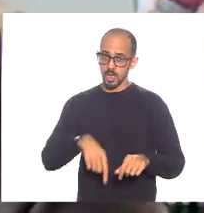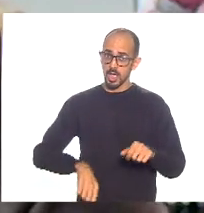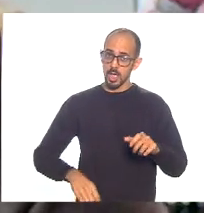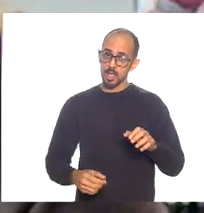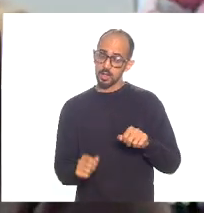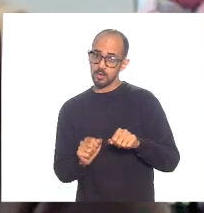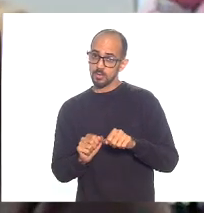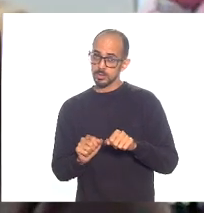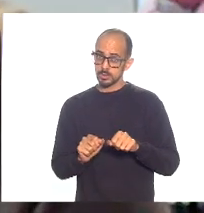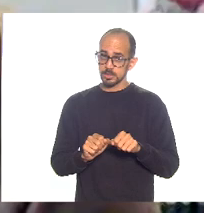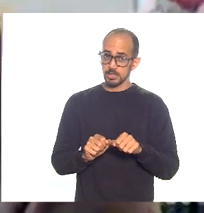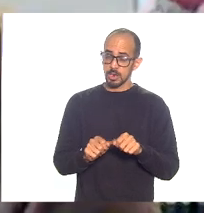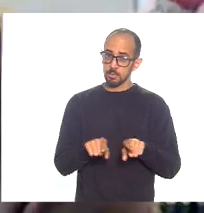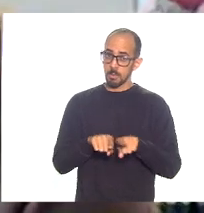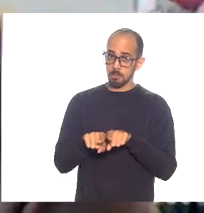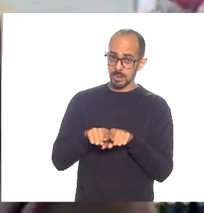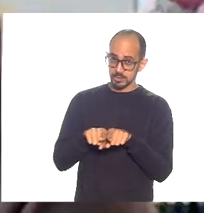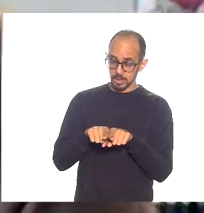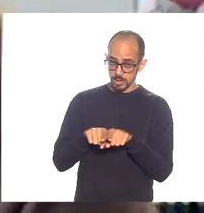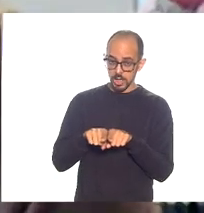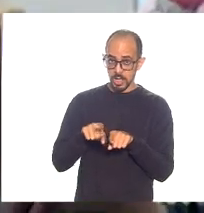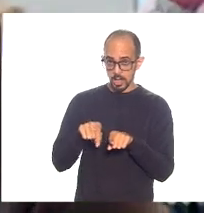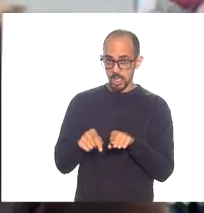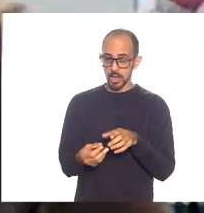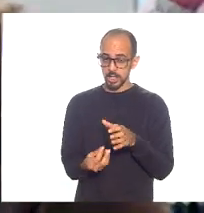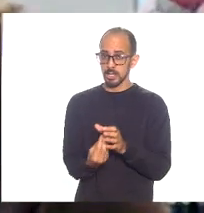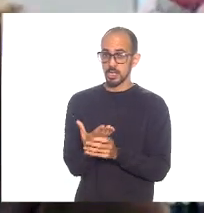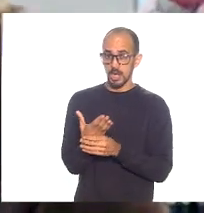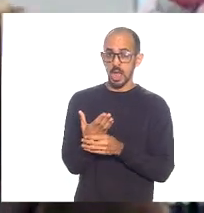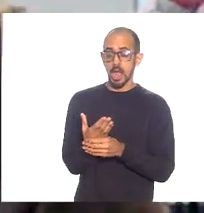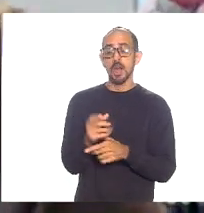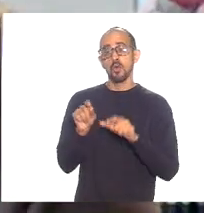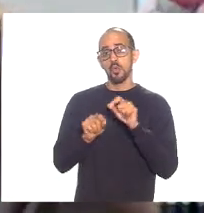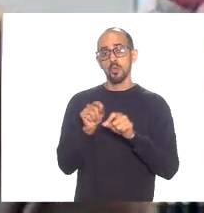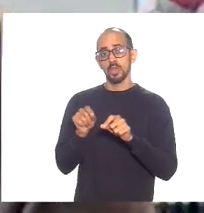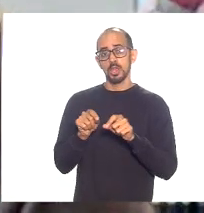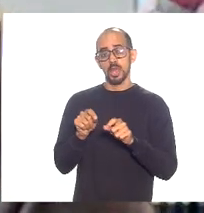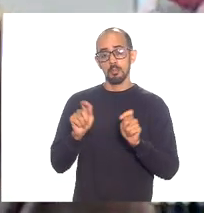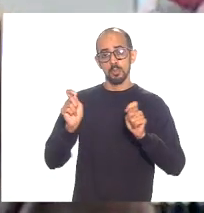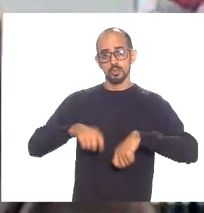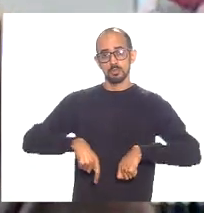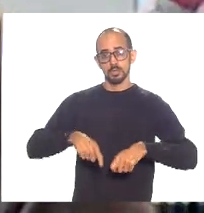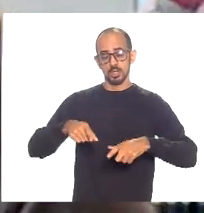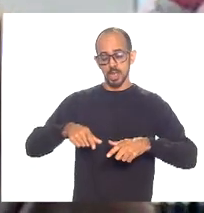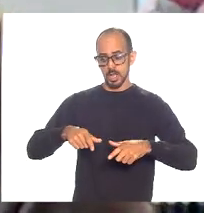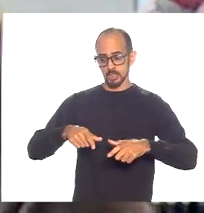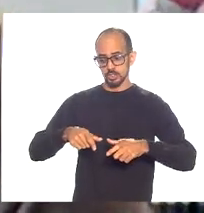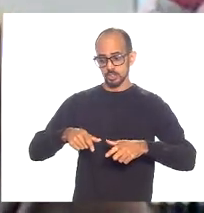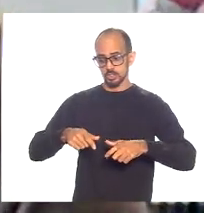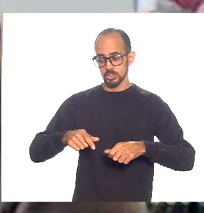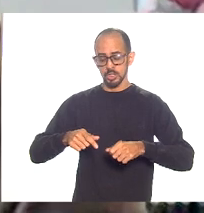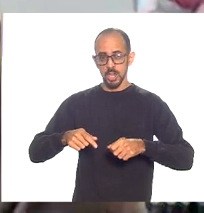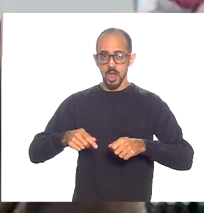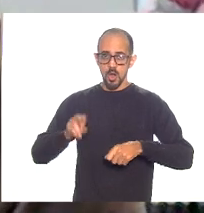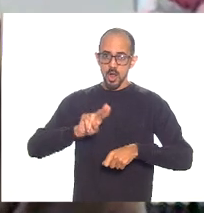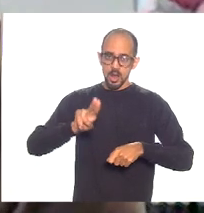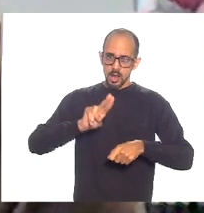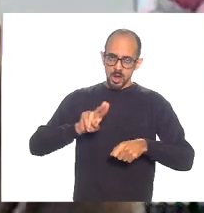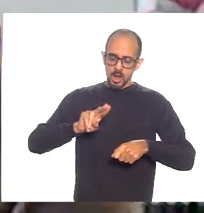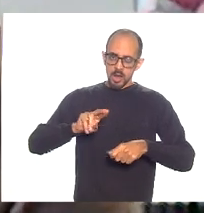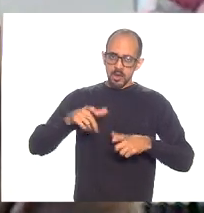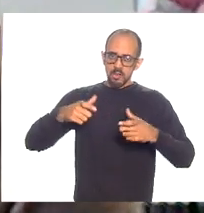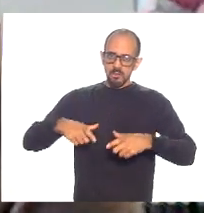de parceria, é viabilizar a retomada daquele espaço e que ele tenha um